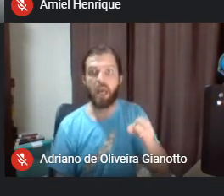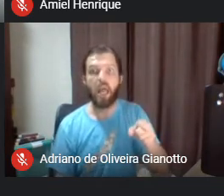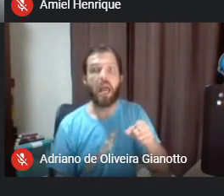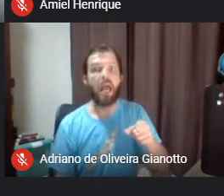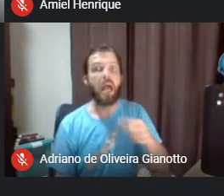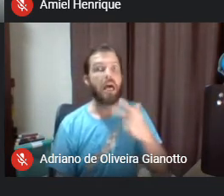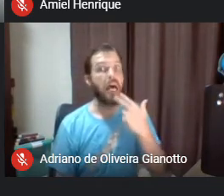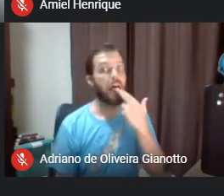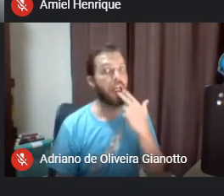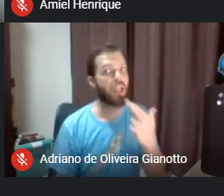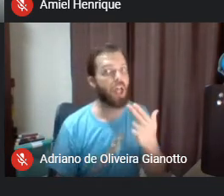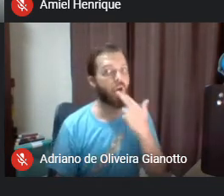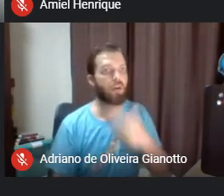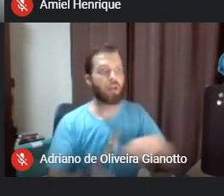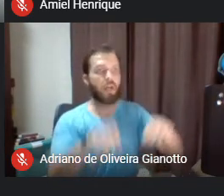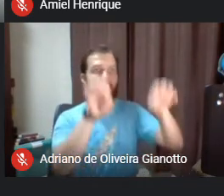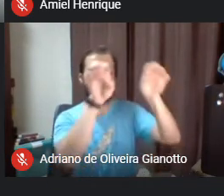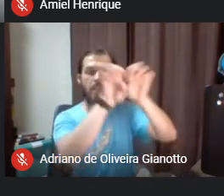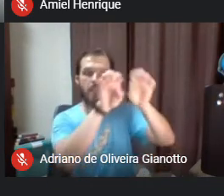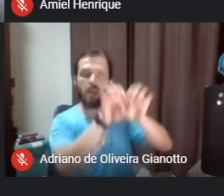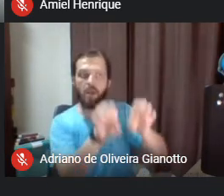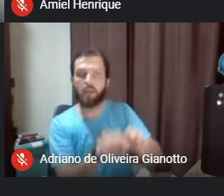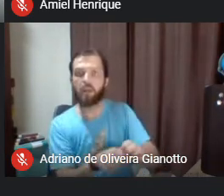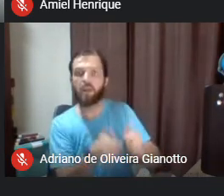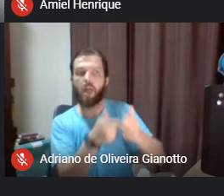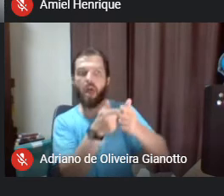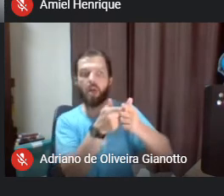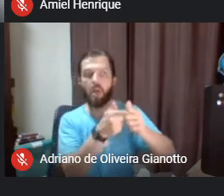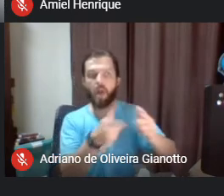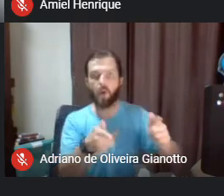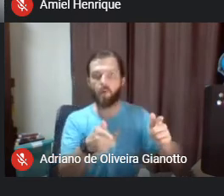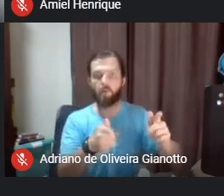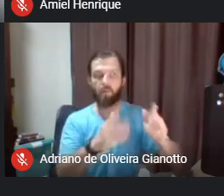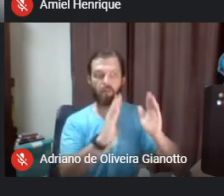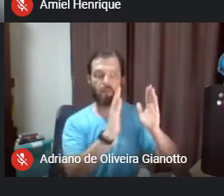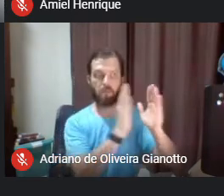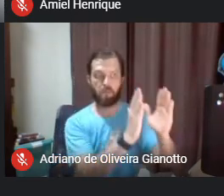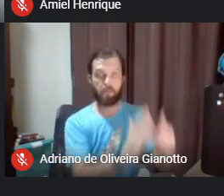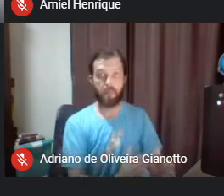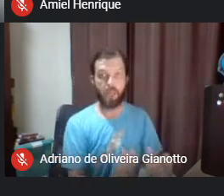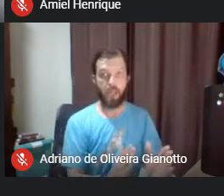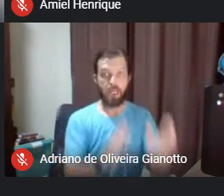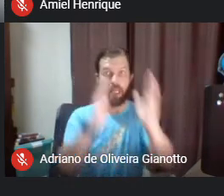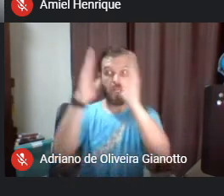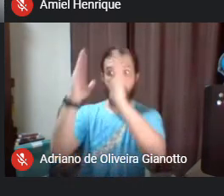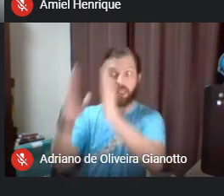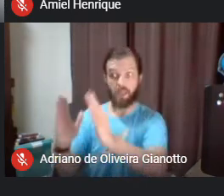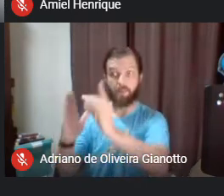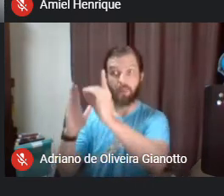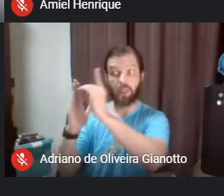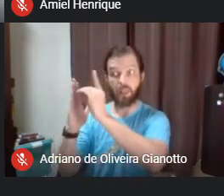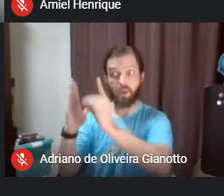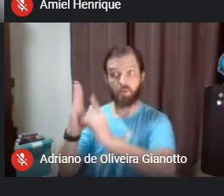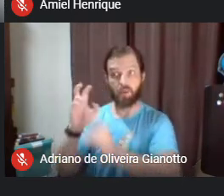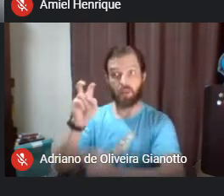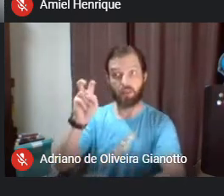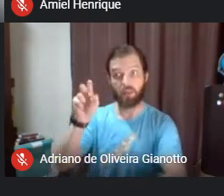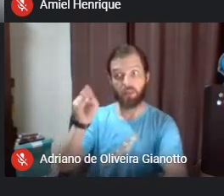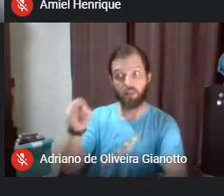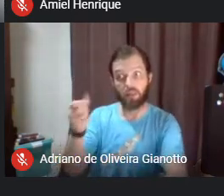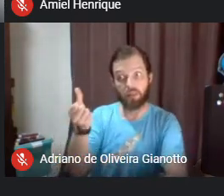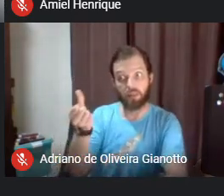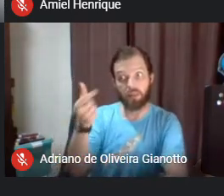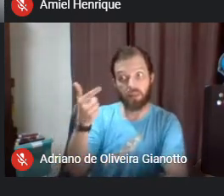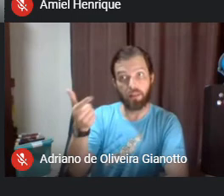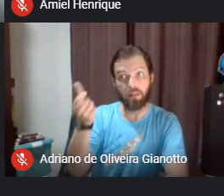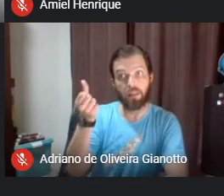10.436 de 2002, onde estabelece que Libras é uma língua com sua estrutura e gramática própria,